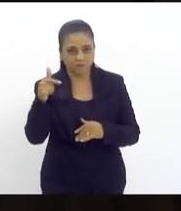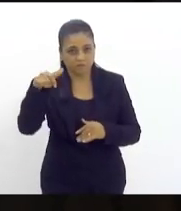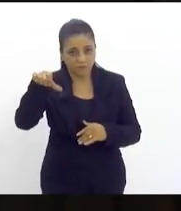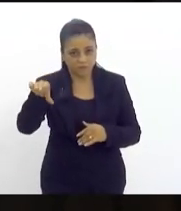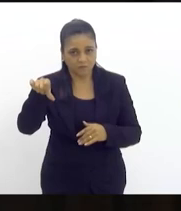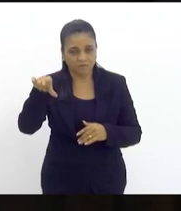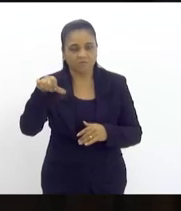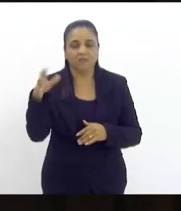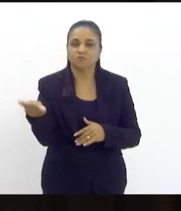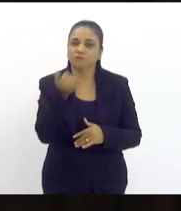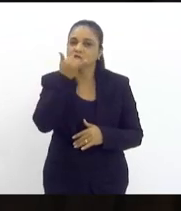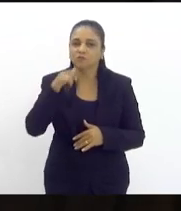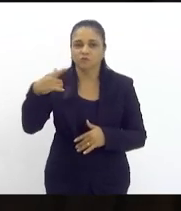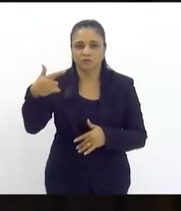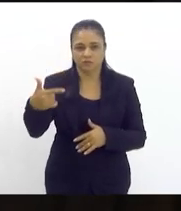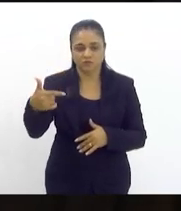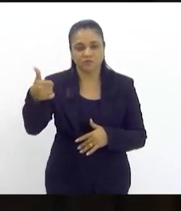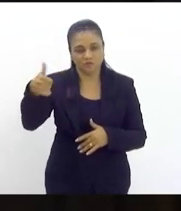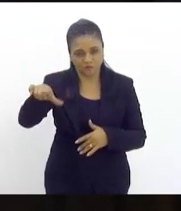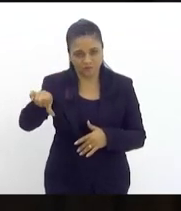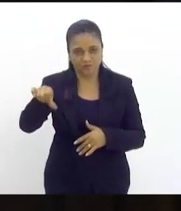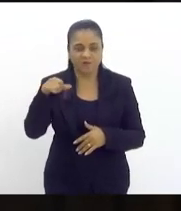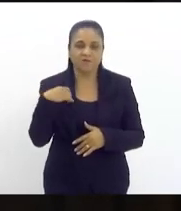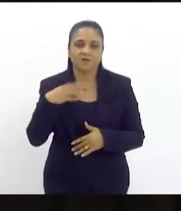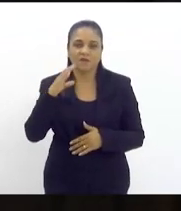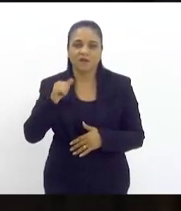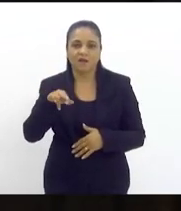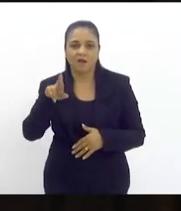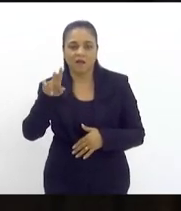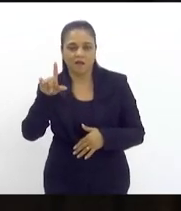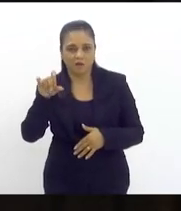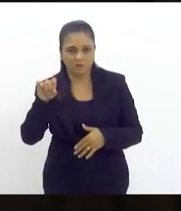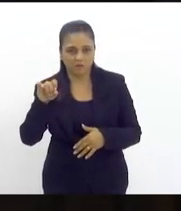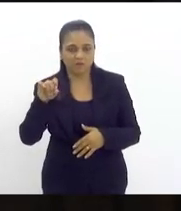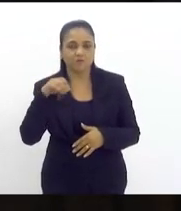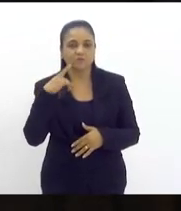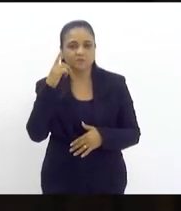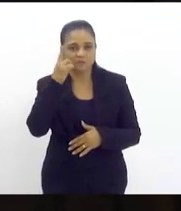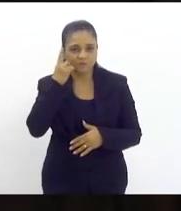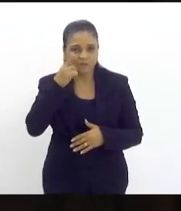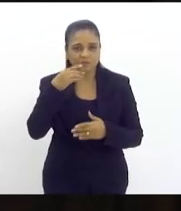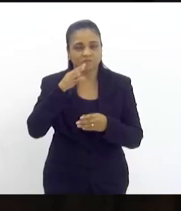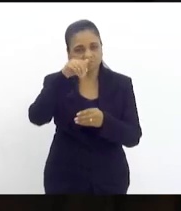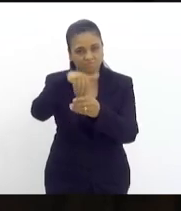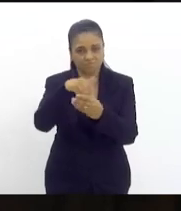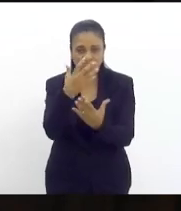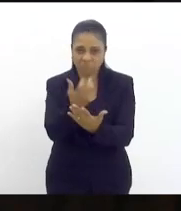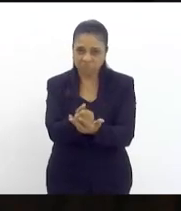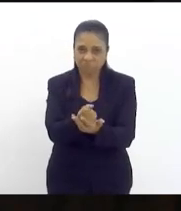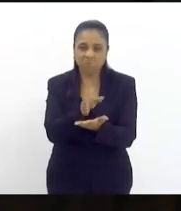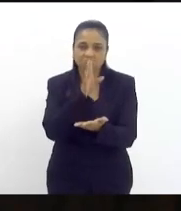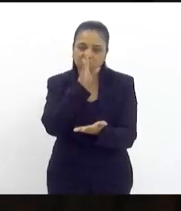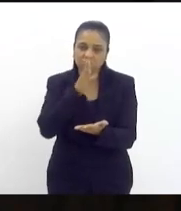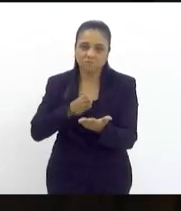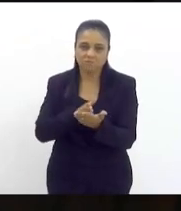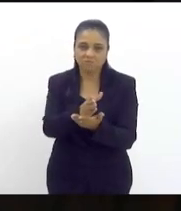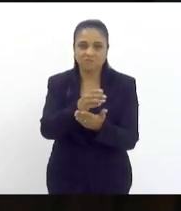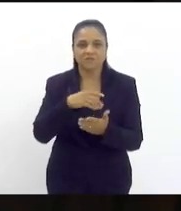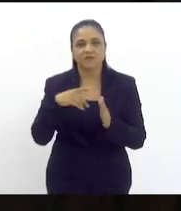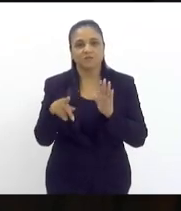2029, perdão, 2019, deputado Carlos Macedo. Em votação, os senhores que aprovam permaneçam como estão,